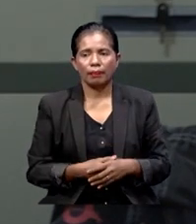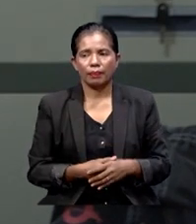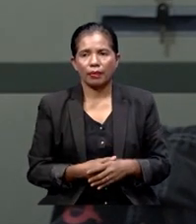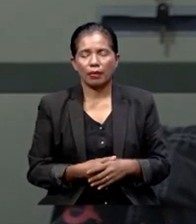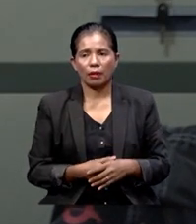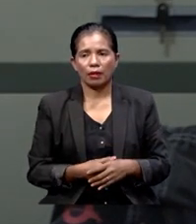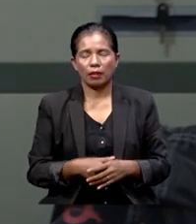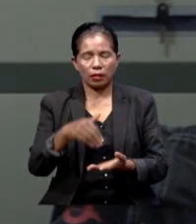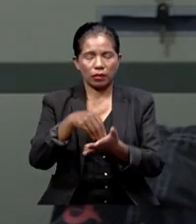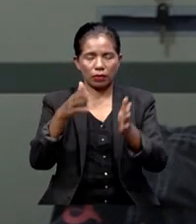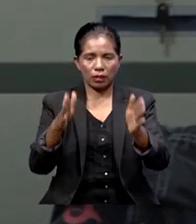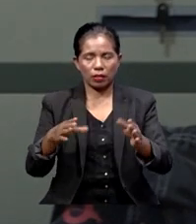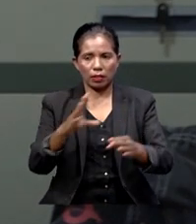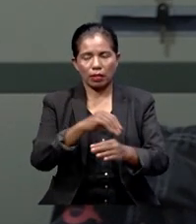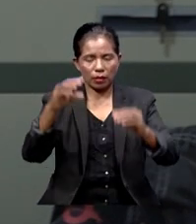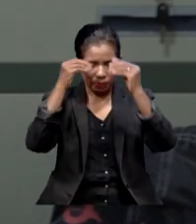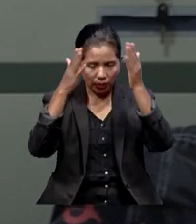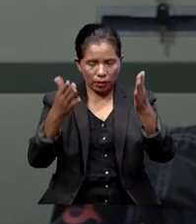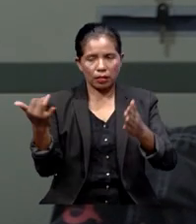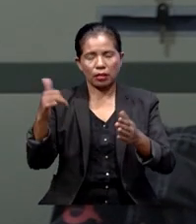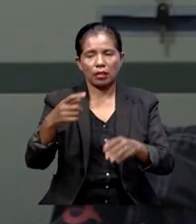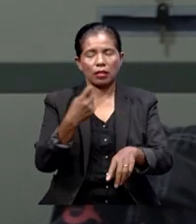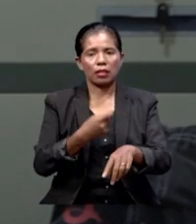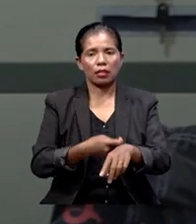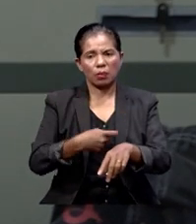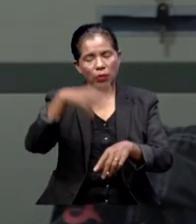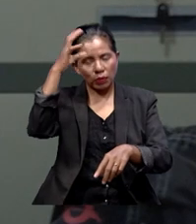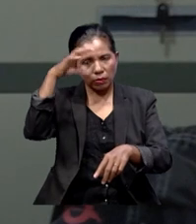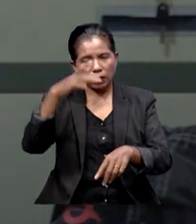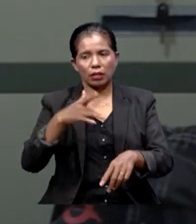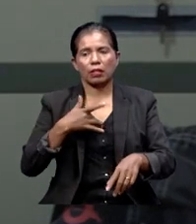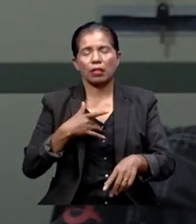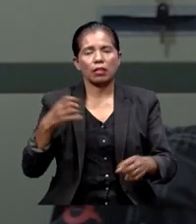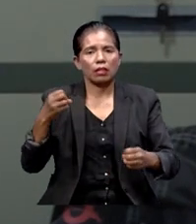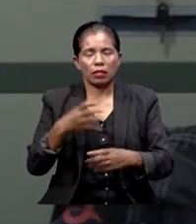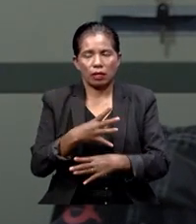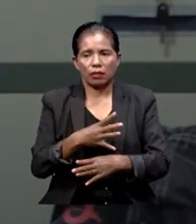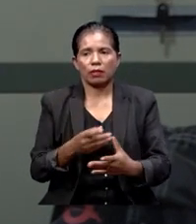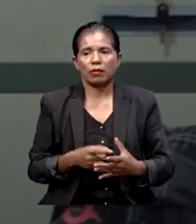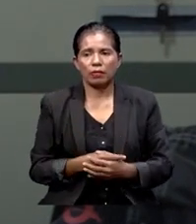alunu sira ho profesor sira kwanu tempu udan sinte ane san